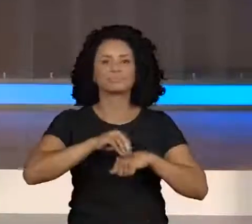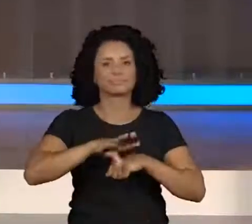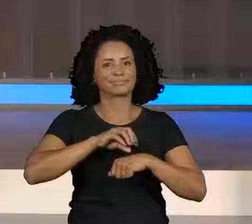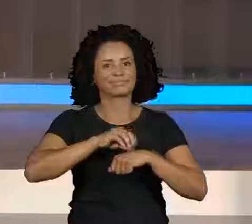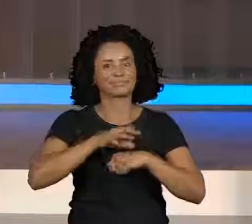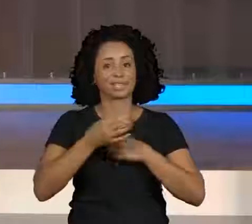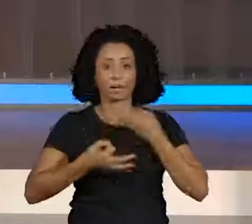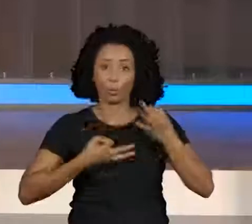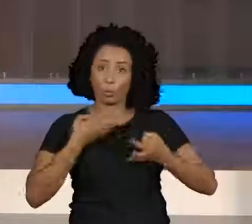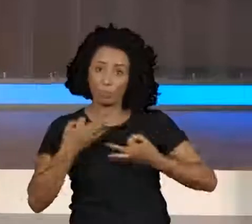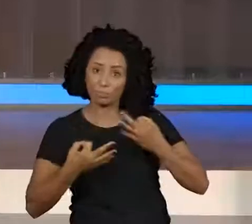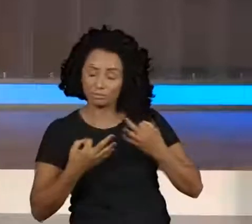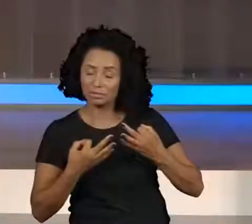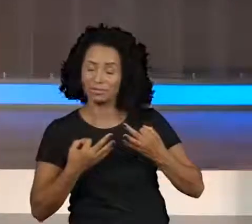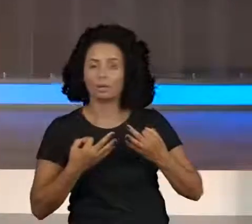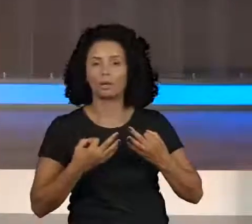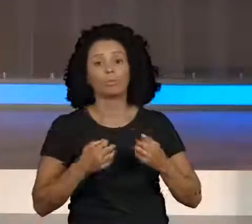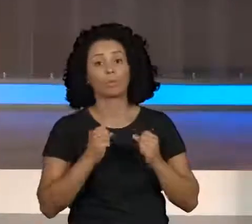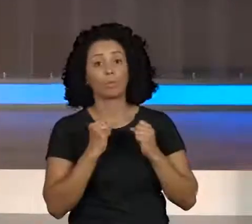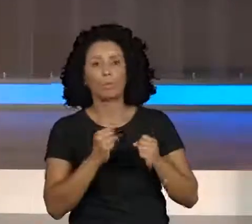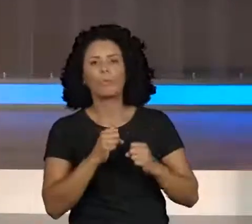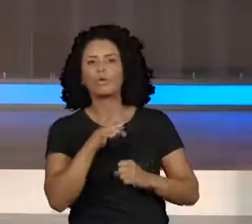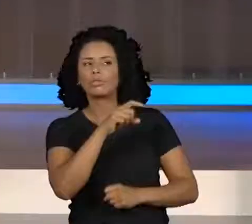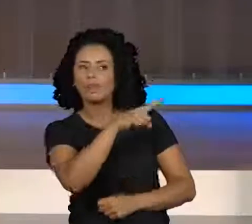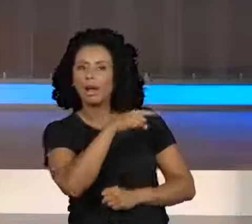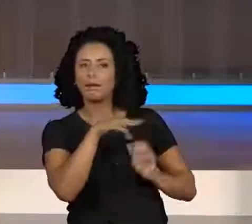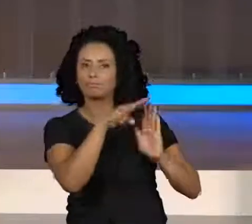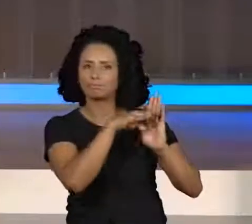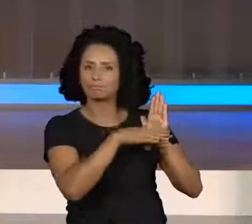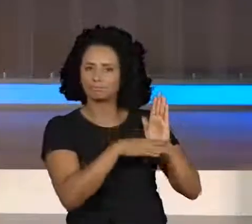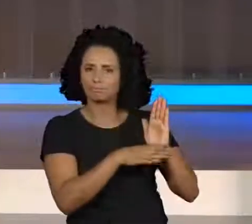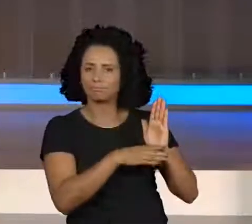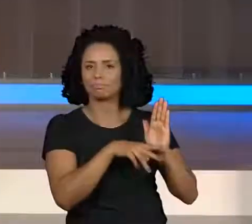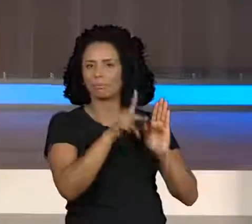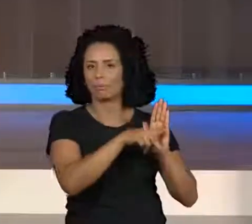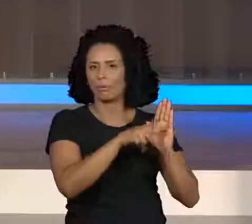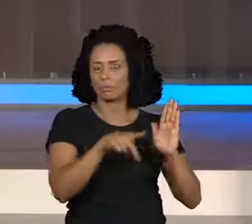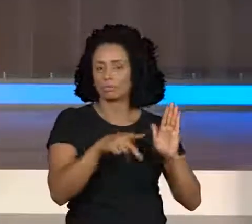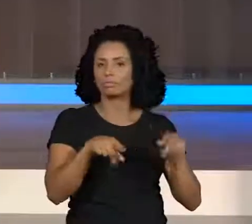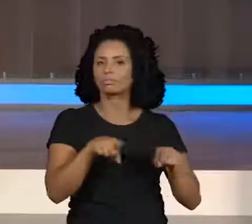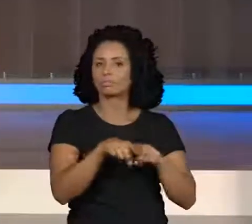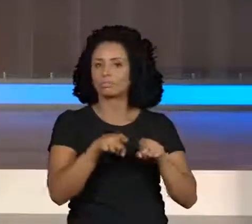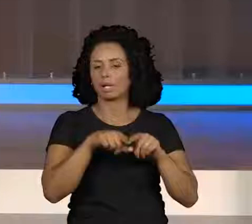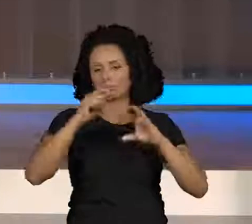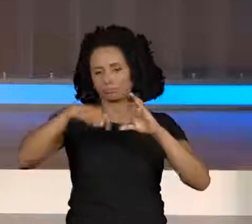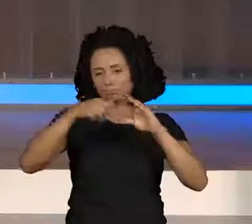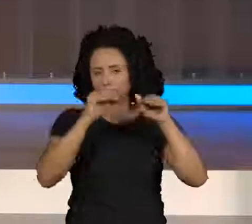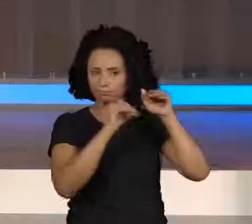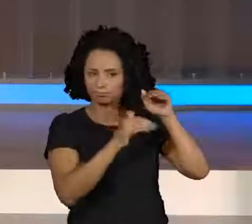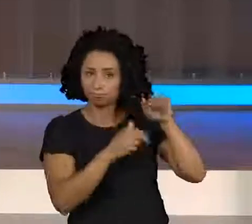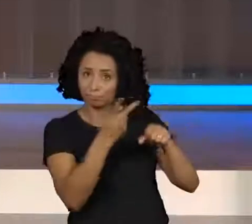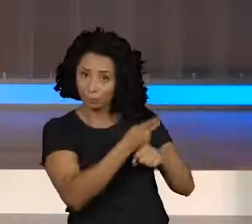outras atividades para completar essa videoaula no repositório de vídeos do aplicativo. Vou